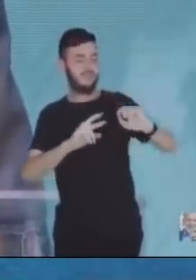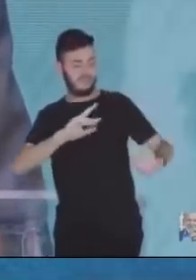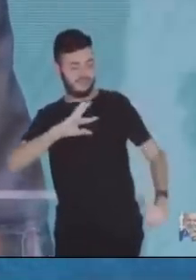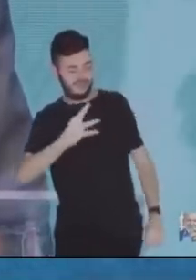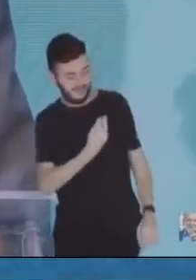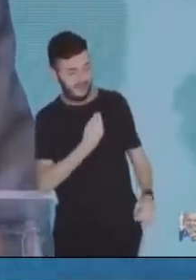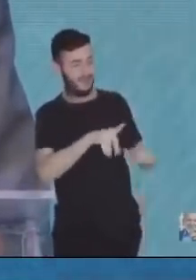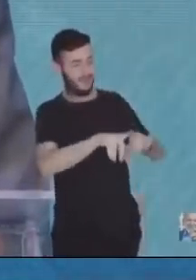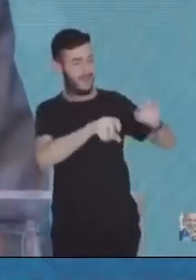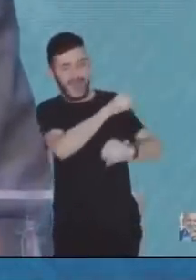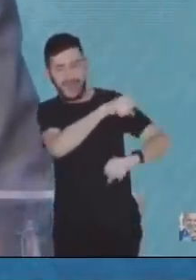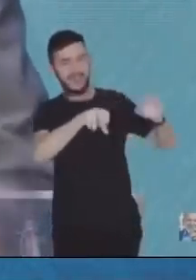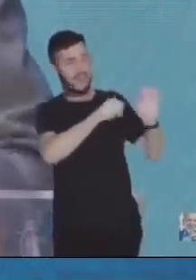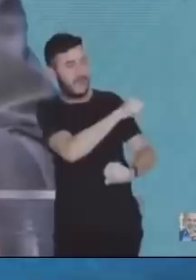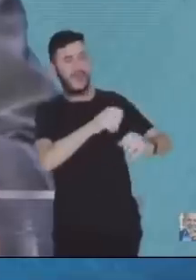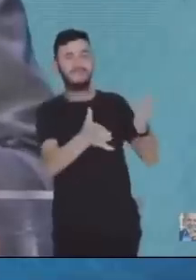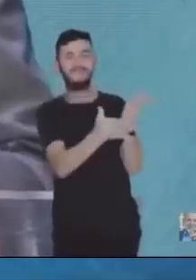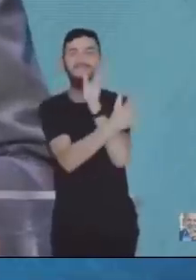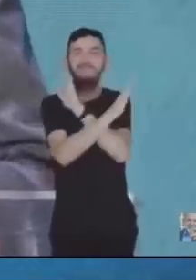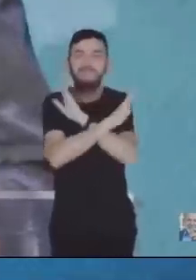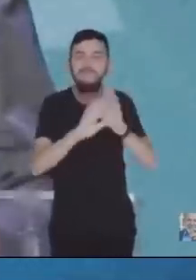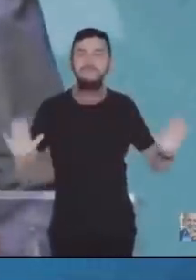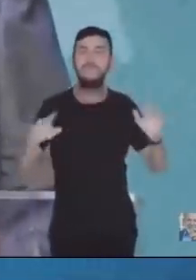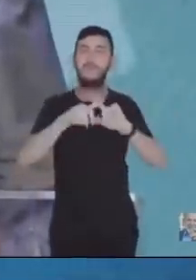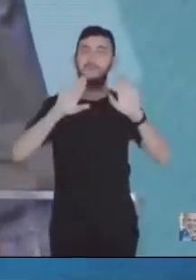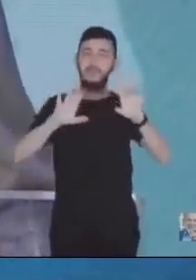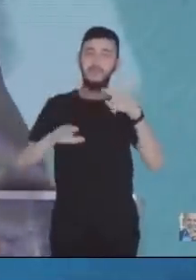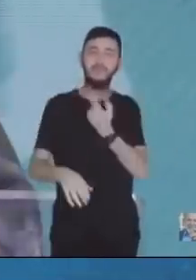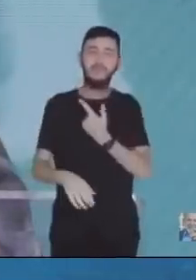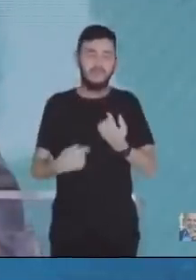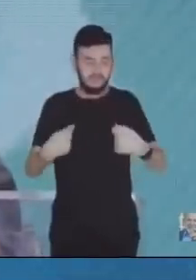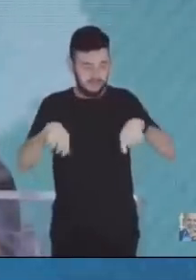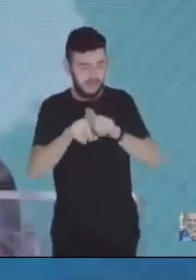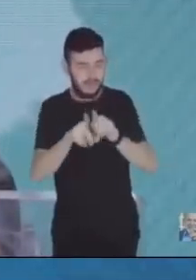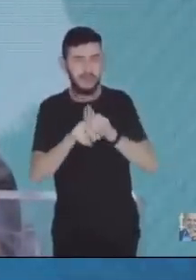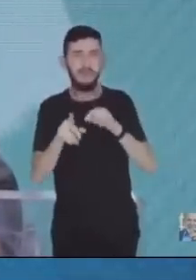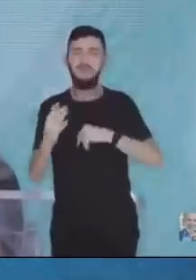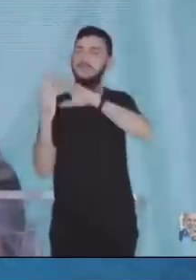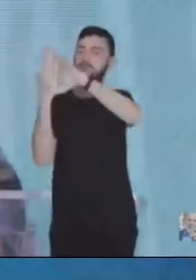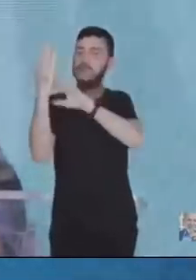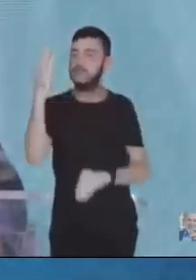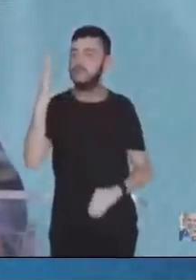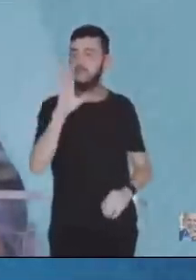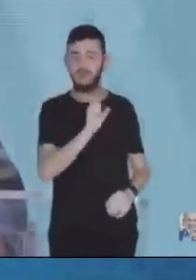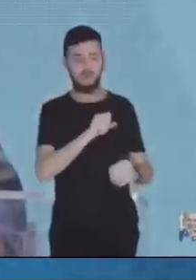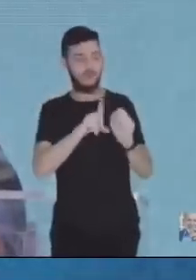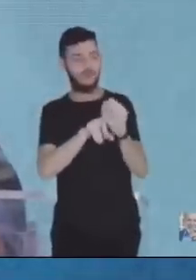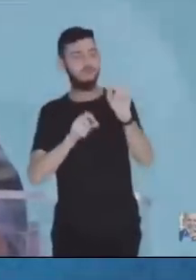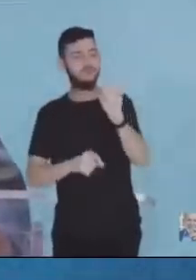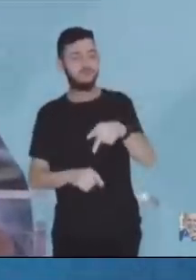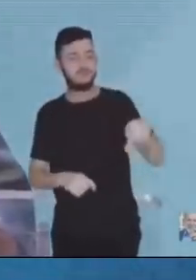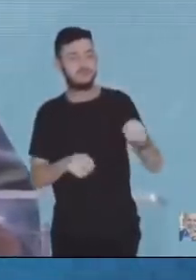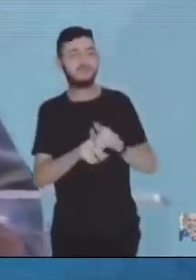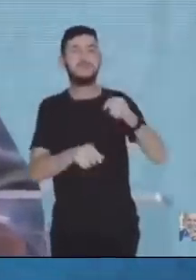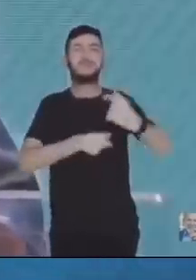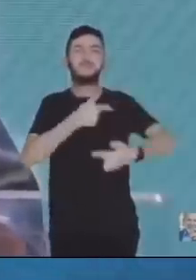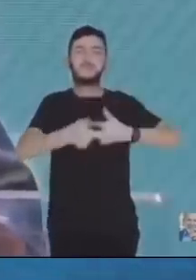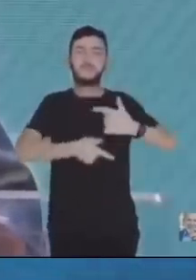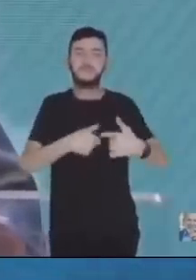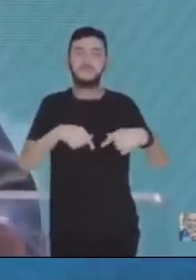Ao mesmo tempo, precisamos nos inspirar no amor dessa professora pelo seu trabalho e pelos seus